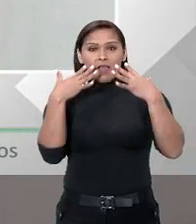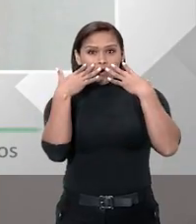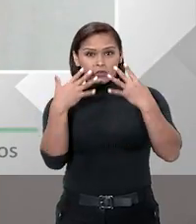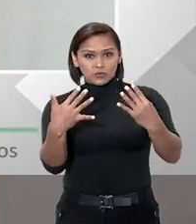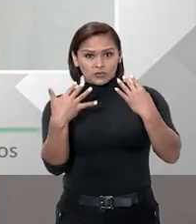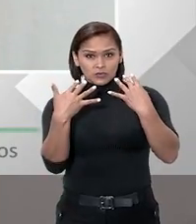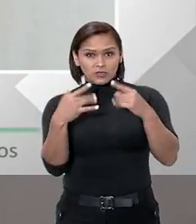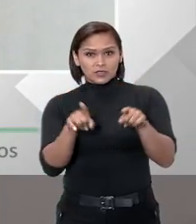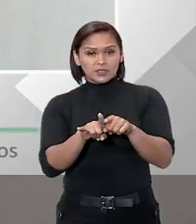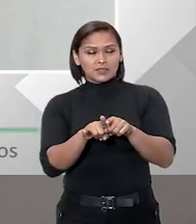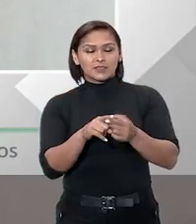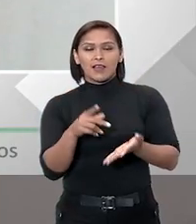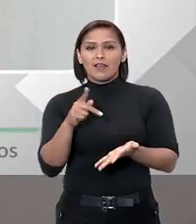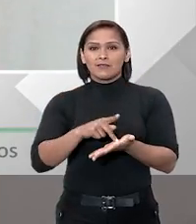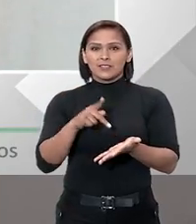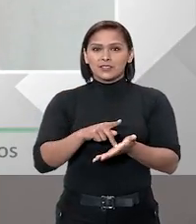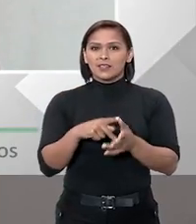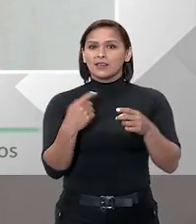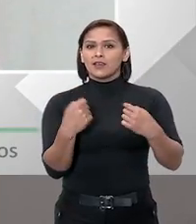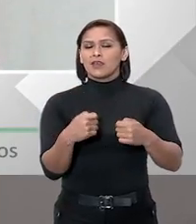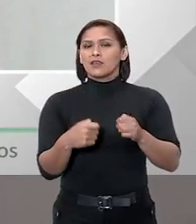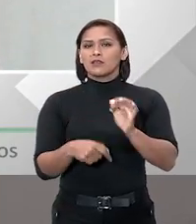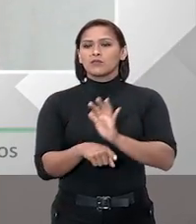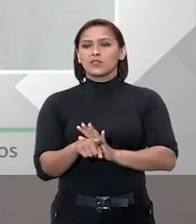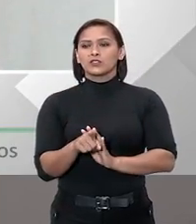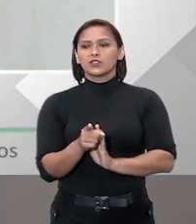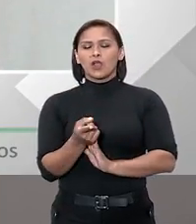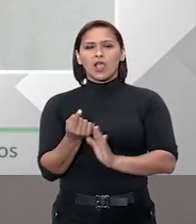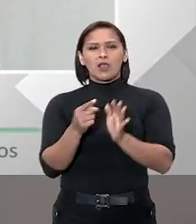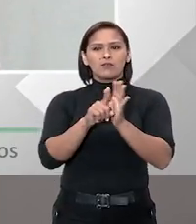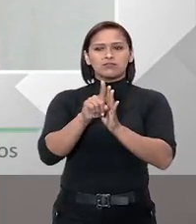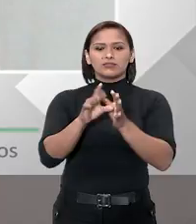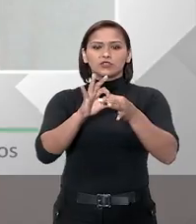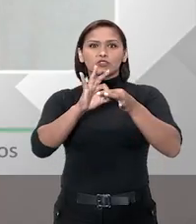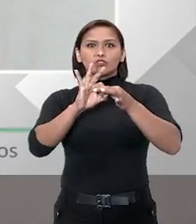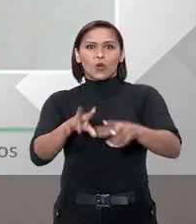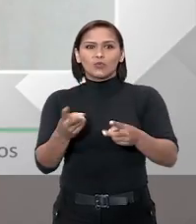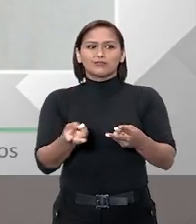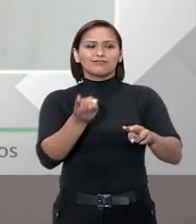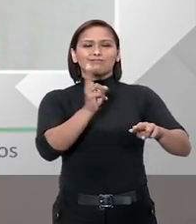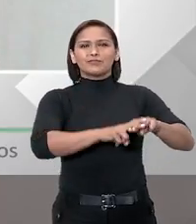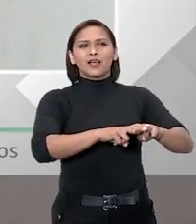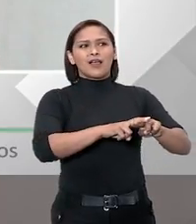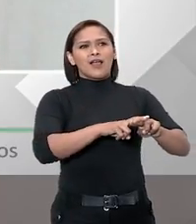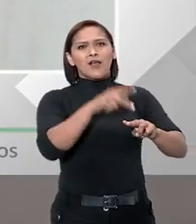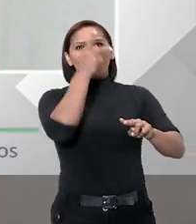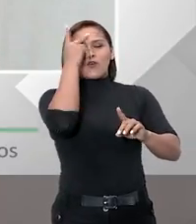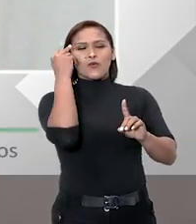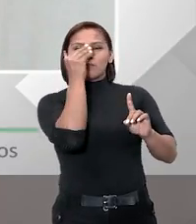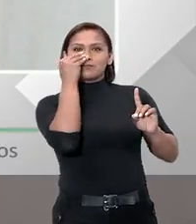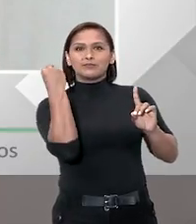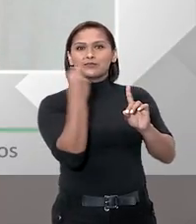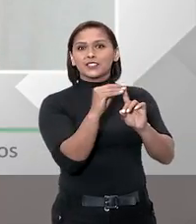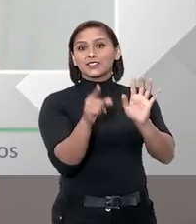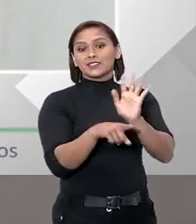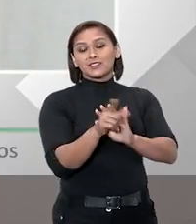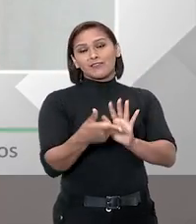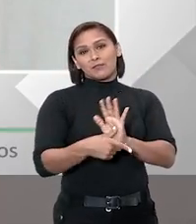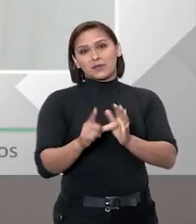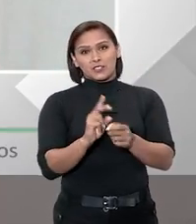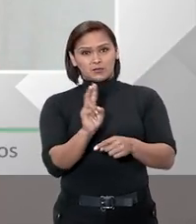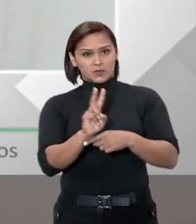ele, na verdade, teve que soltar o preso, liberar o preso que estava preso